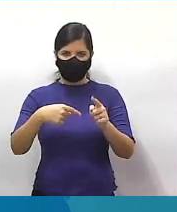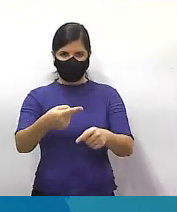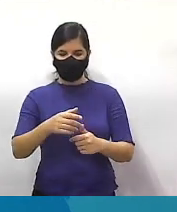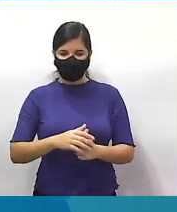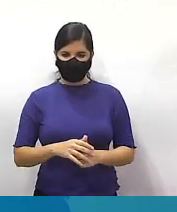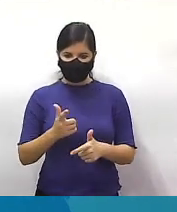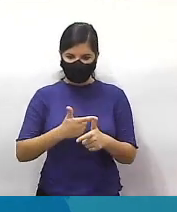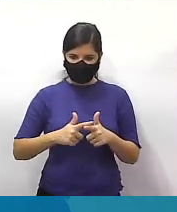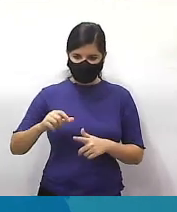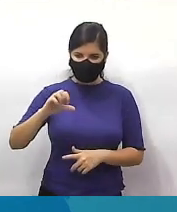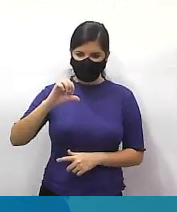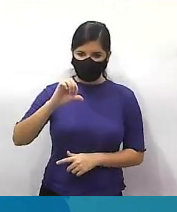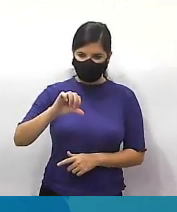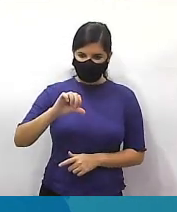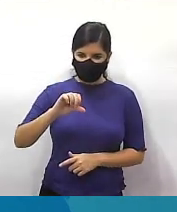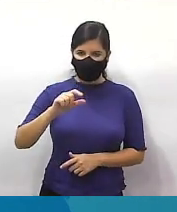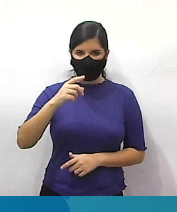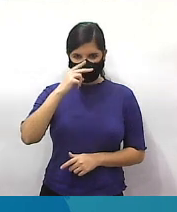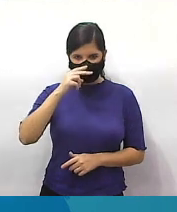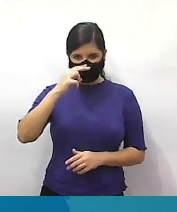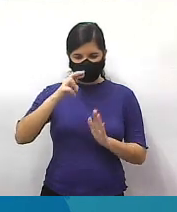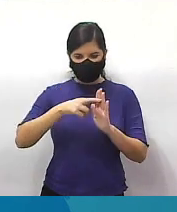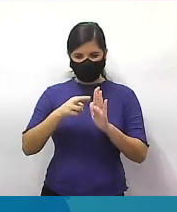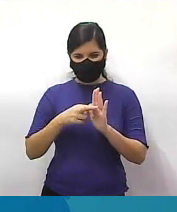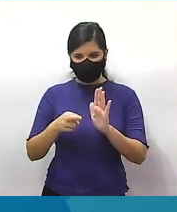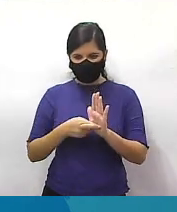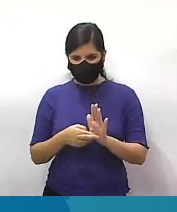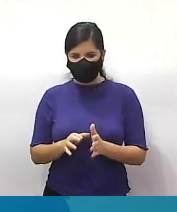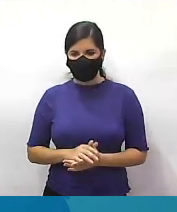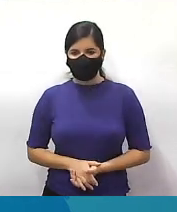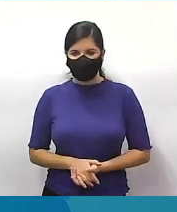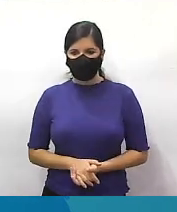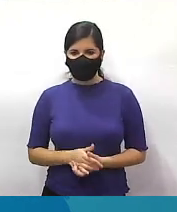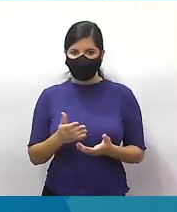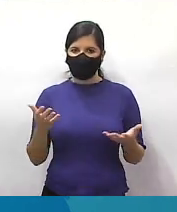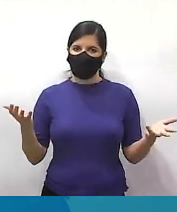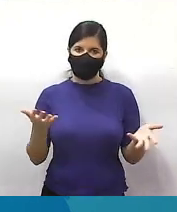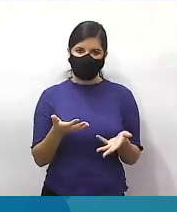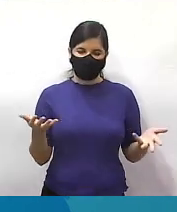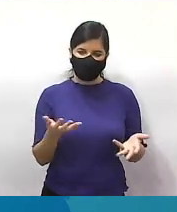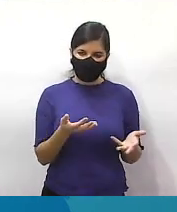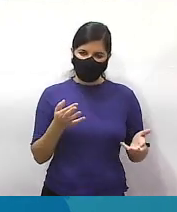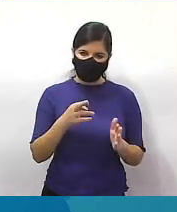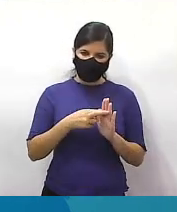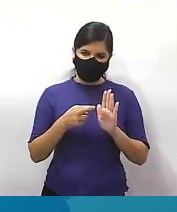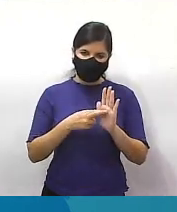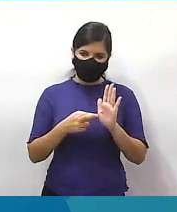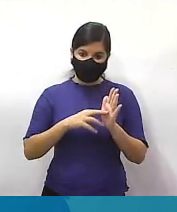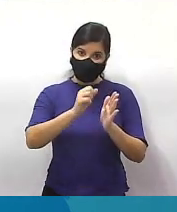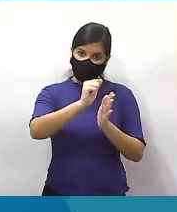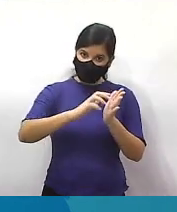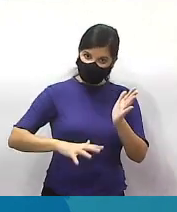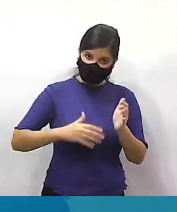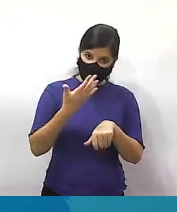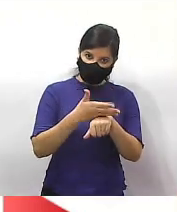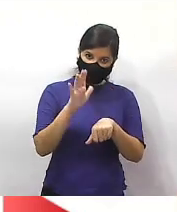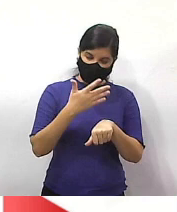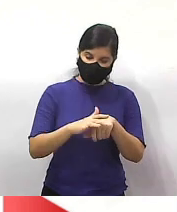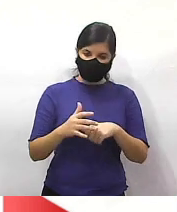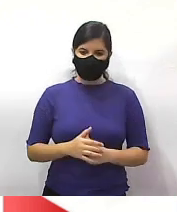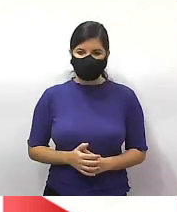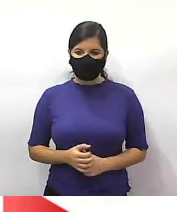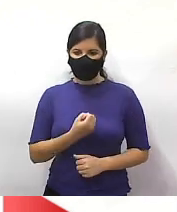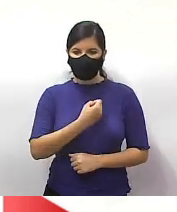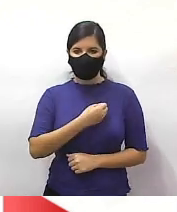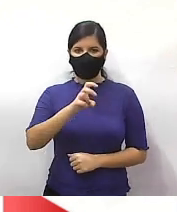por 9 a gente já sabe que é a mesma regra por 3, não esquece. Vamos lá comigo, direto para a atividade para você treinar bastante.